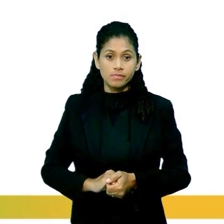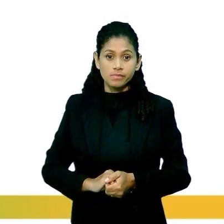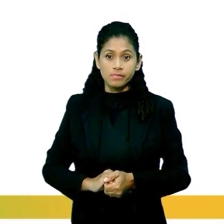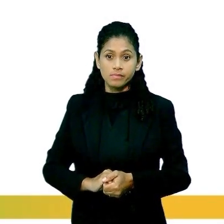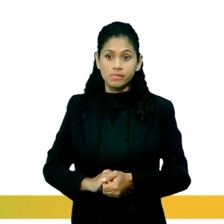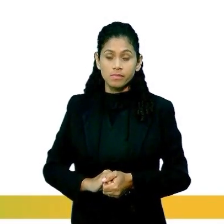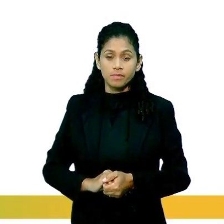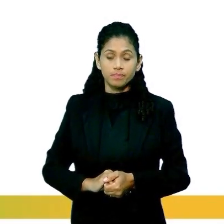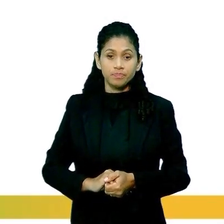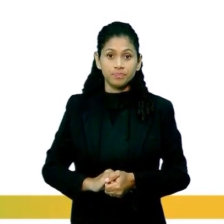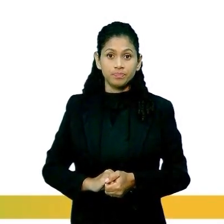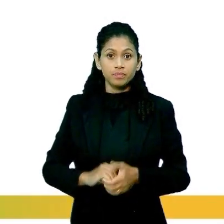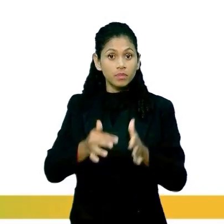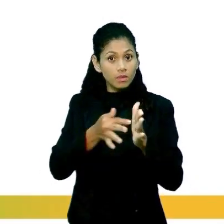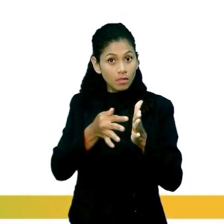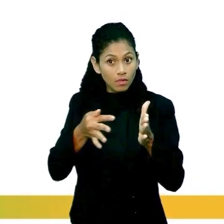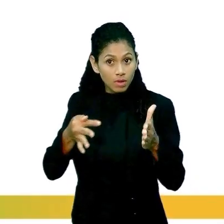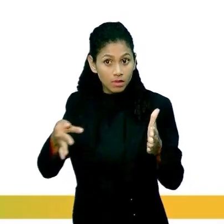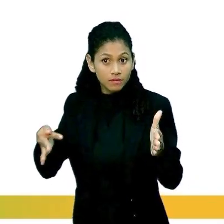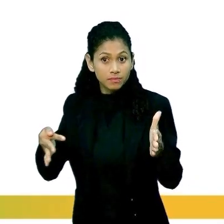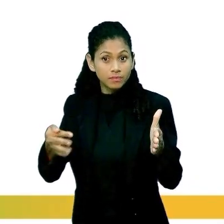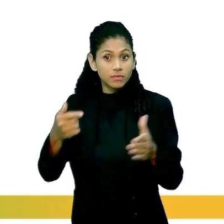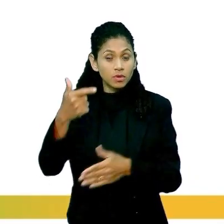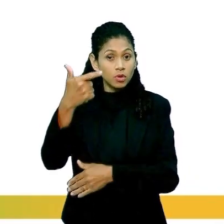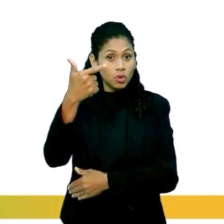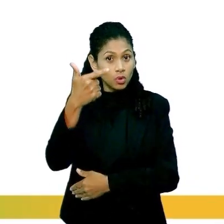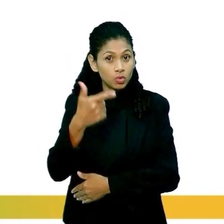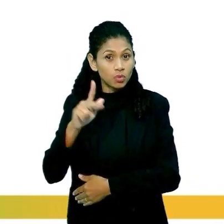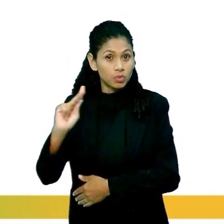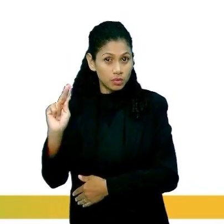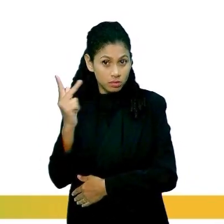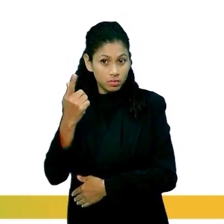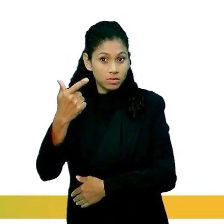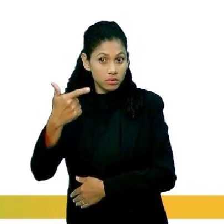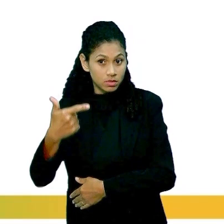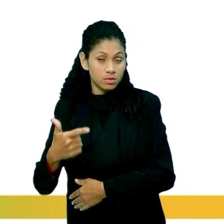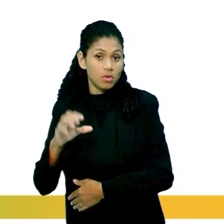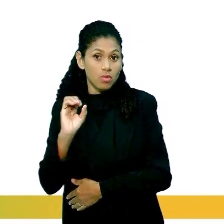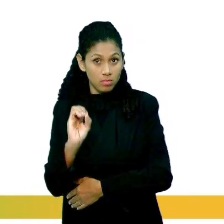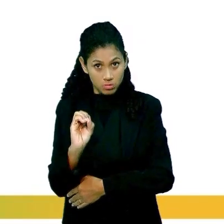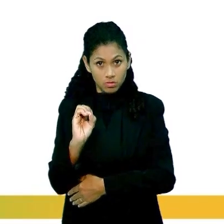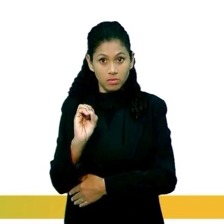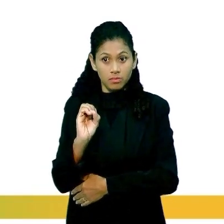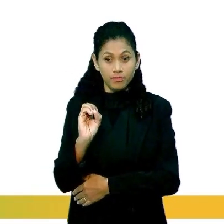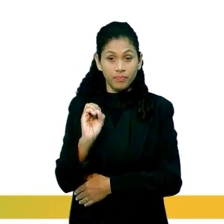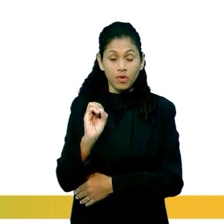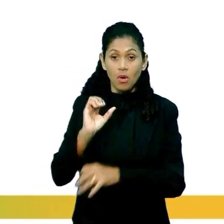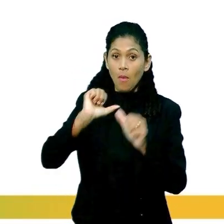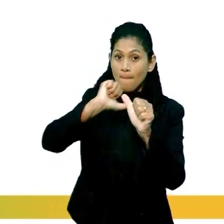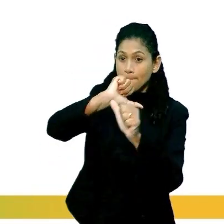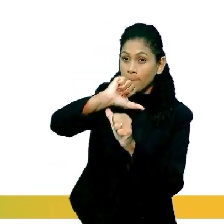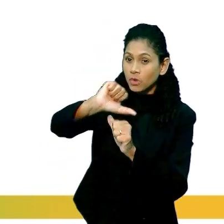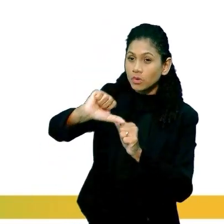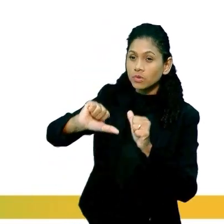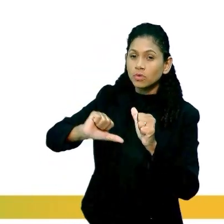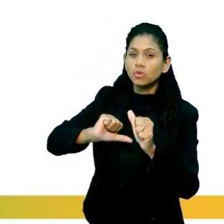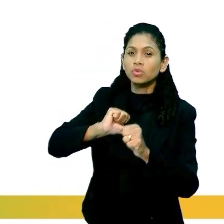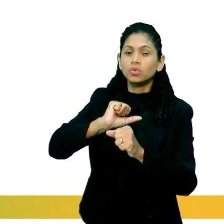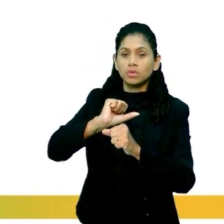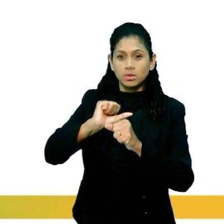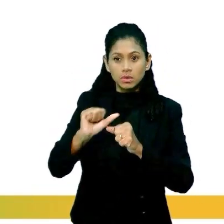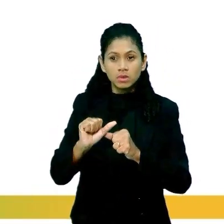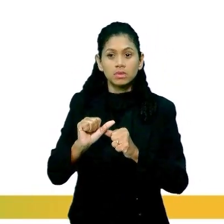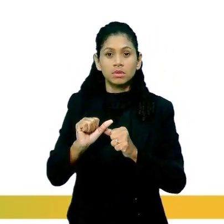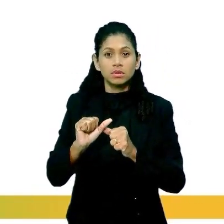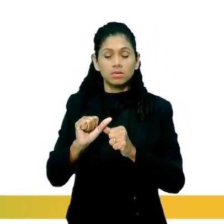só, eu tenho ali duas moléculas de água se transformando em gás hidrogênio e gás